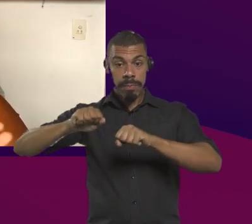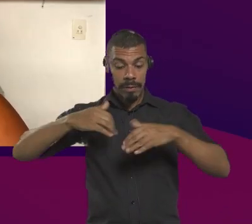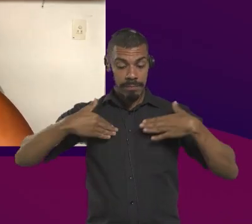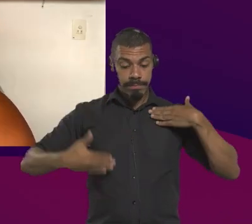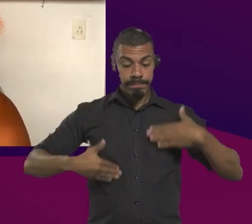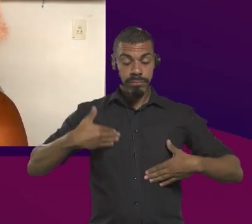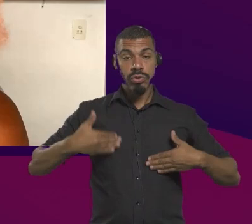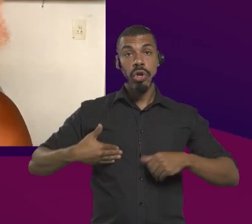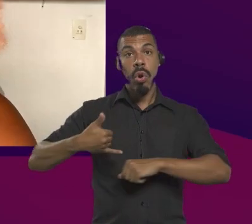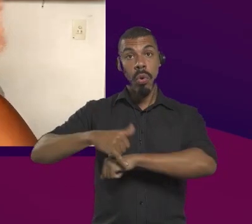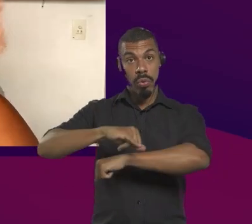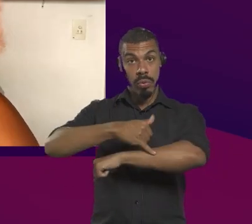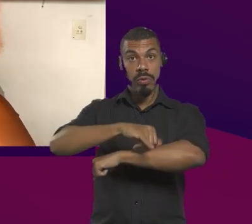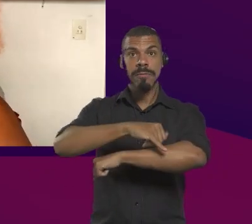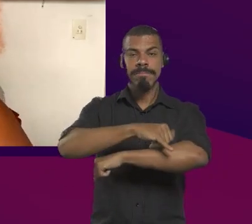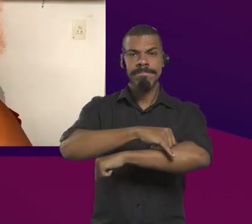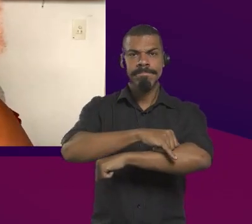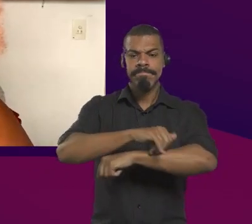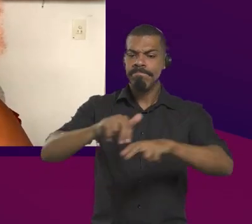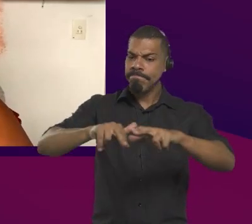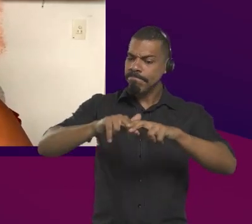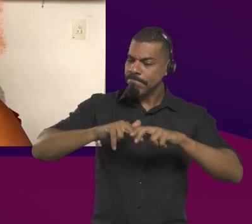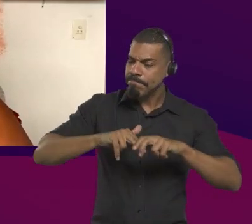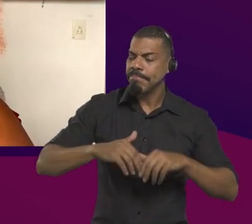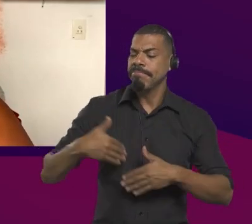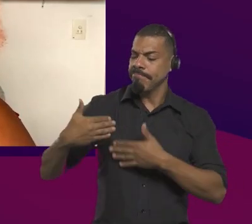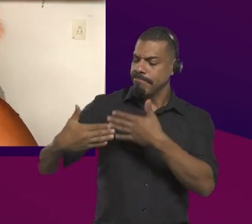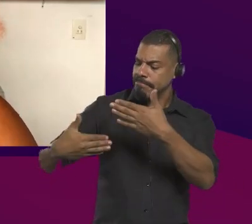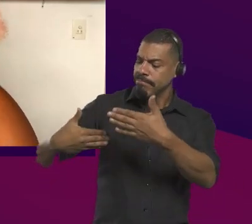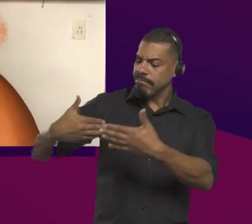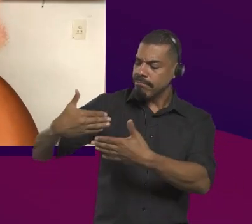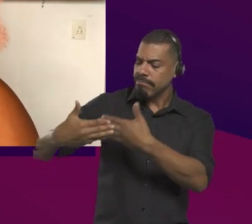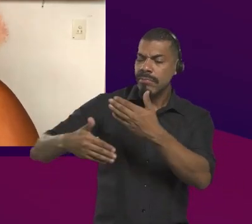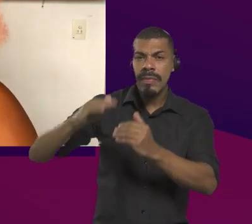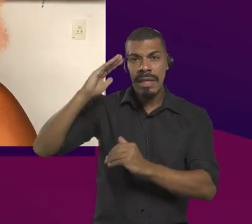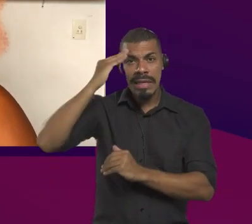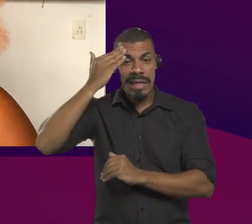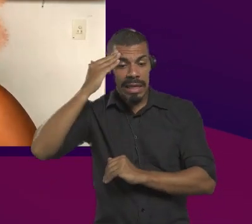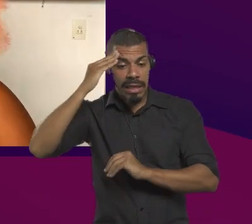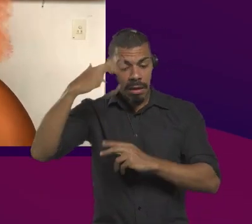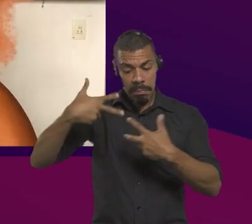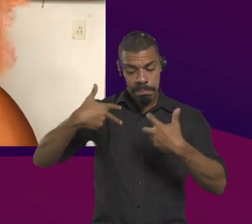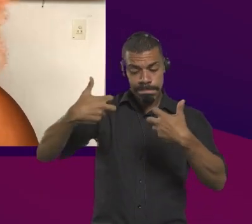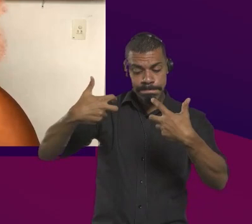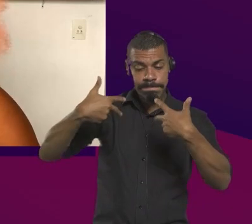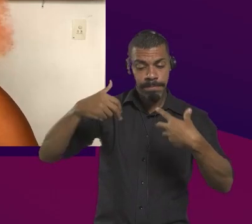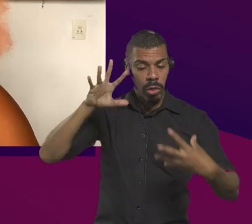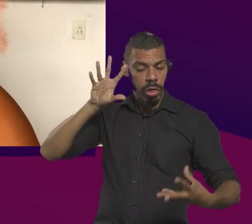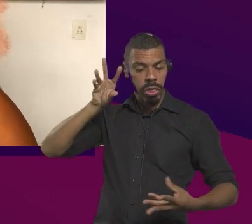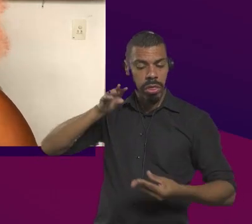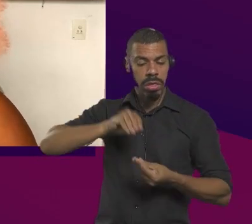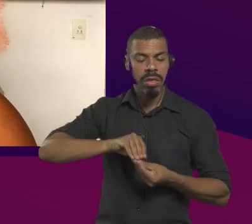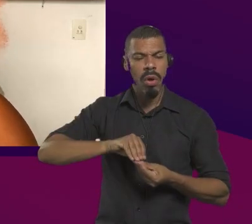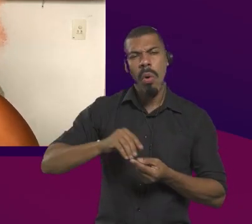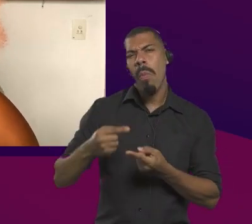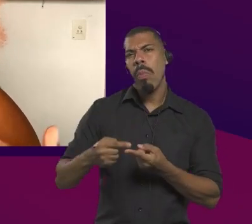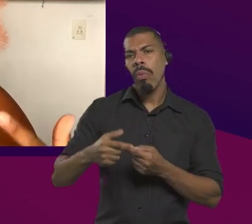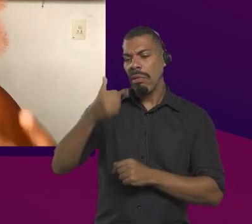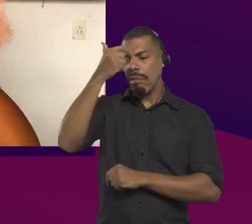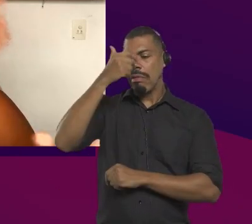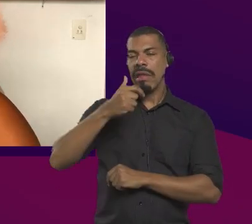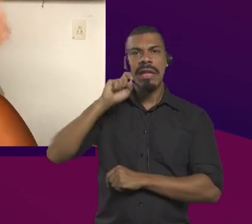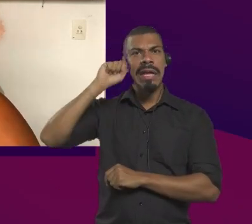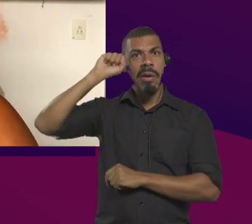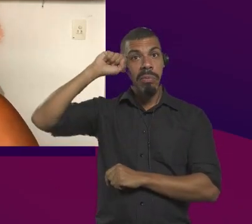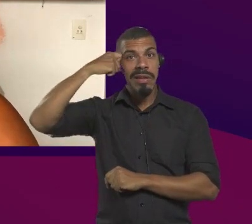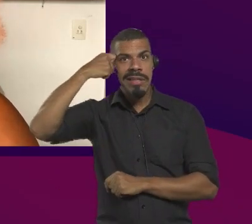gordo em meio a esse processo, né? Eu fui me entendendo por completo, aqui eu vim, por que eu estou aqui, o que